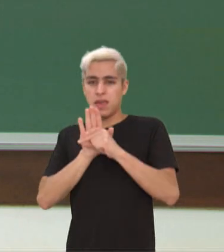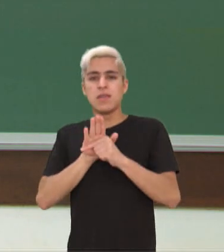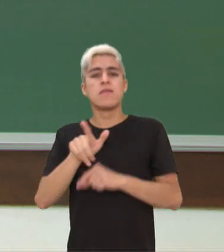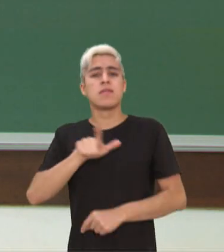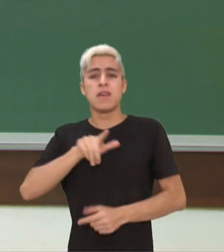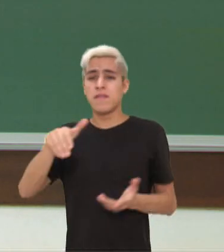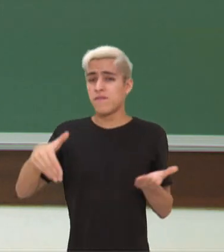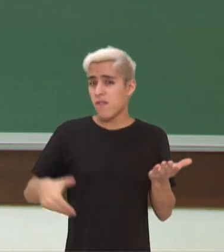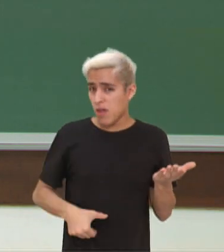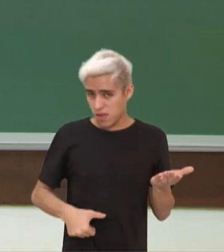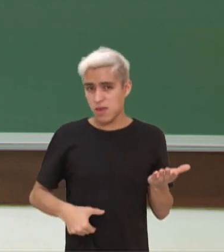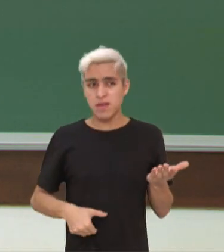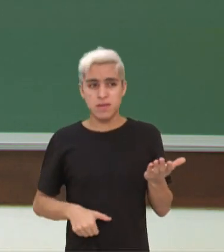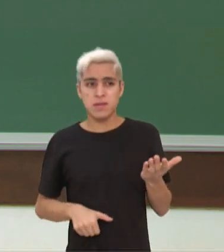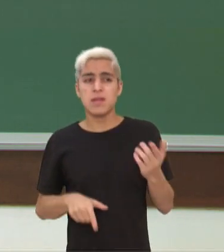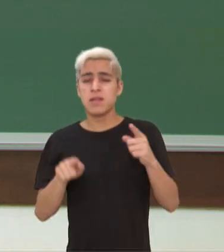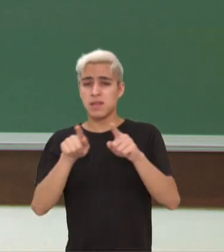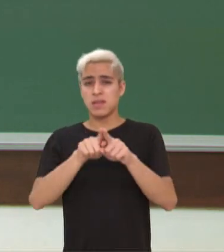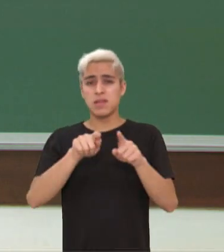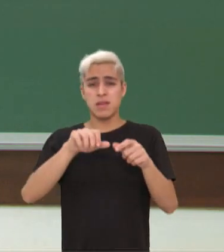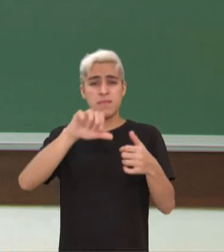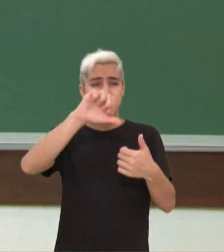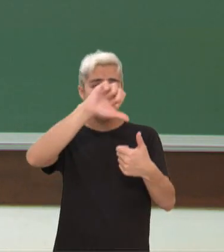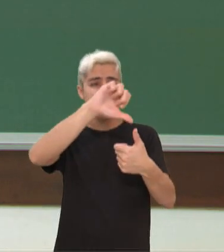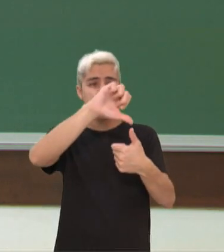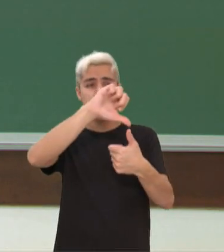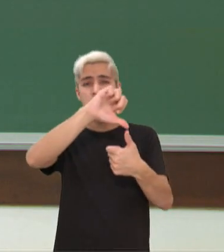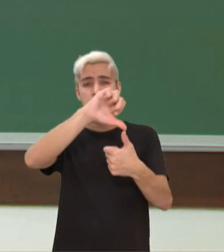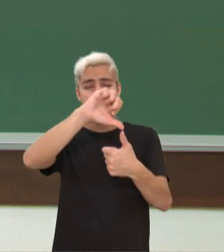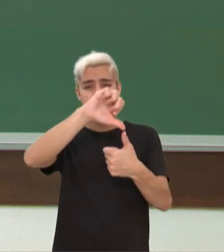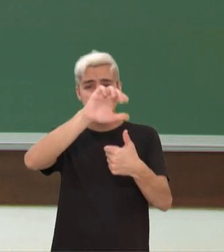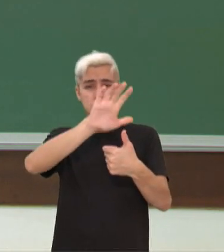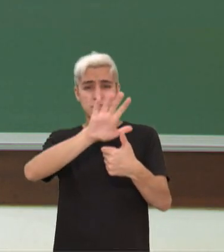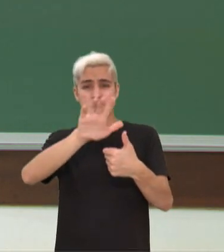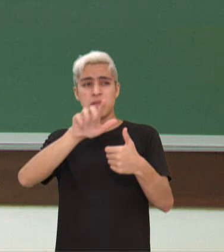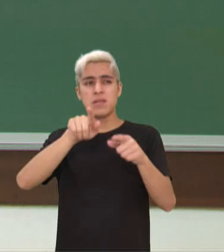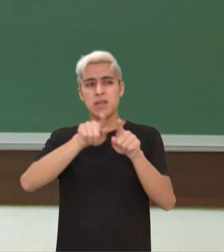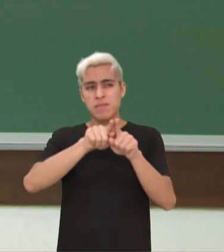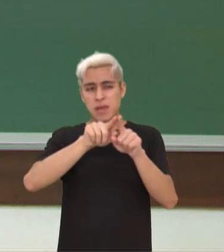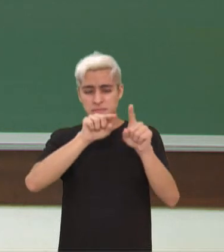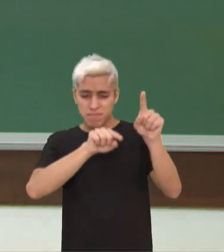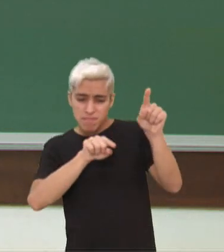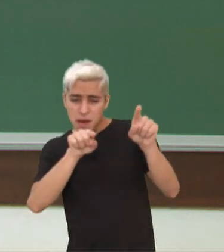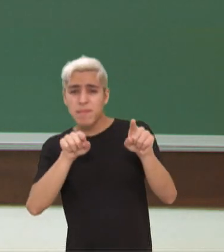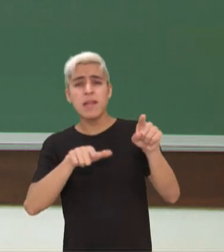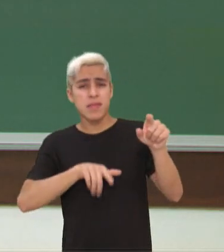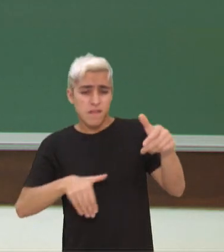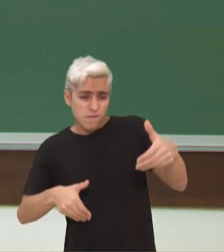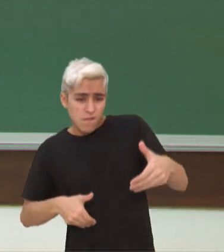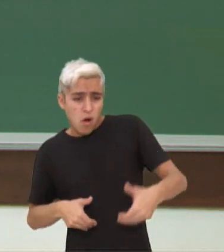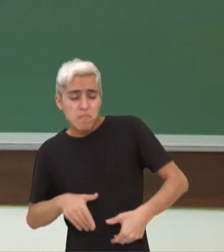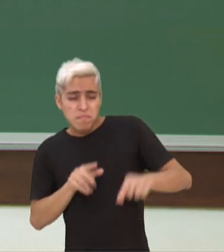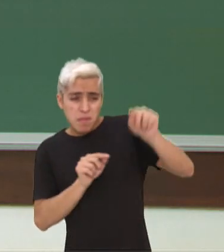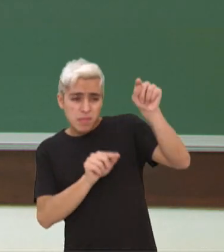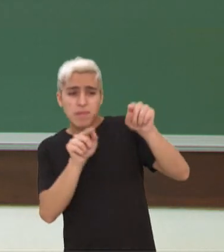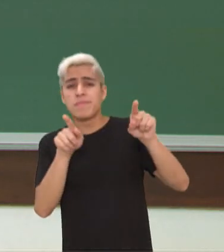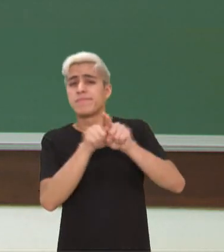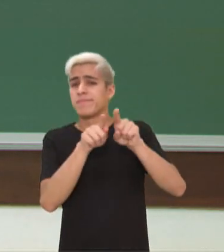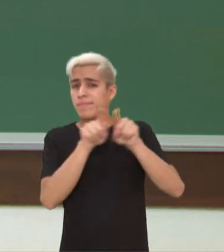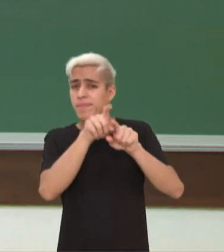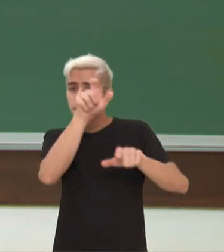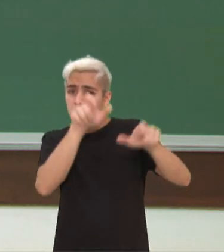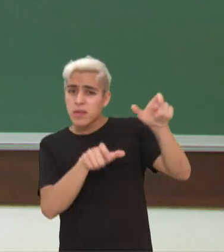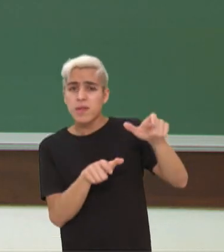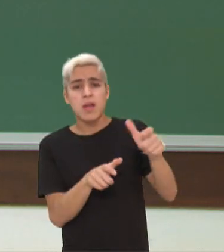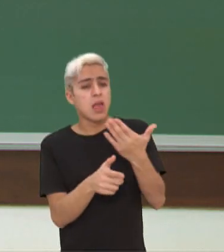fome. Tem algumas áreas aqui da América Central também e algumas outras áreas que a gente diz moderado, mas que também tem pessoas que